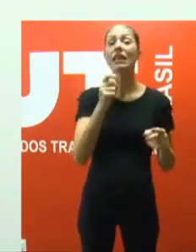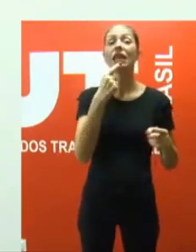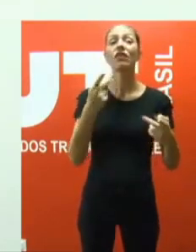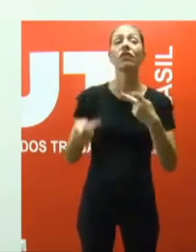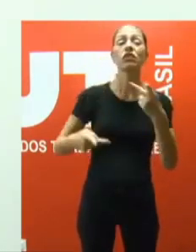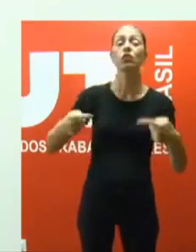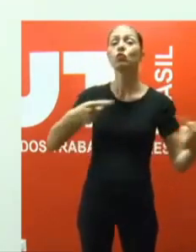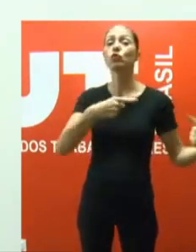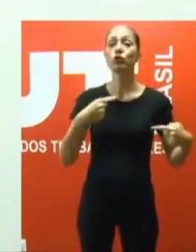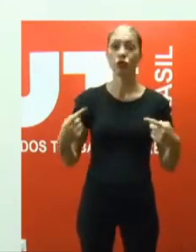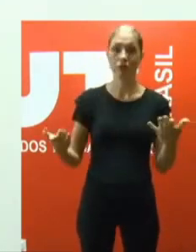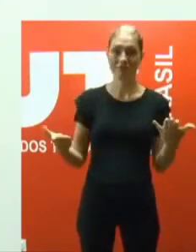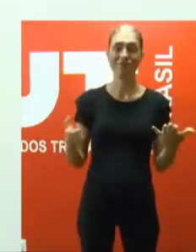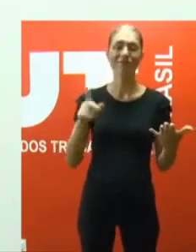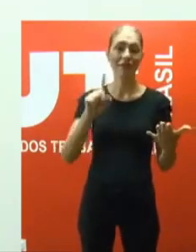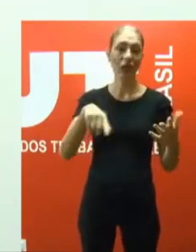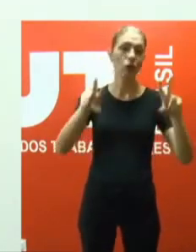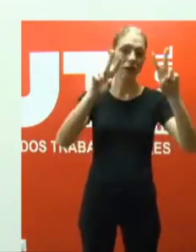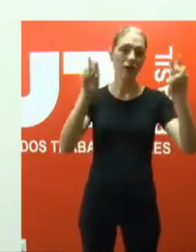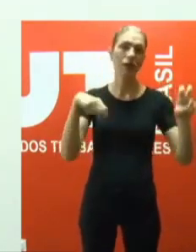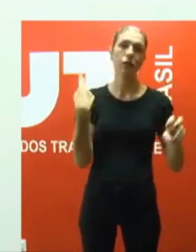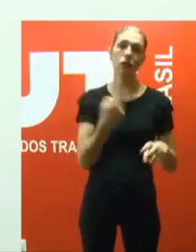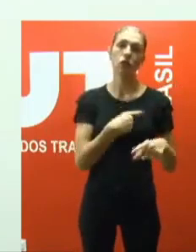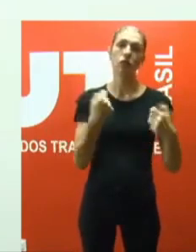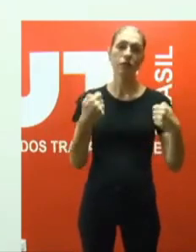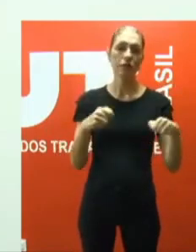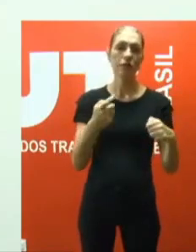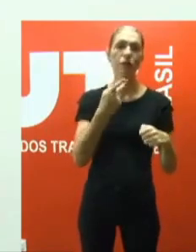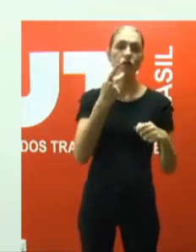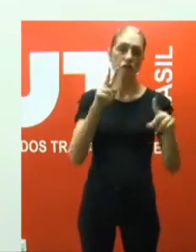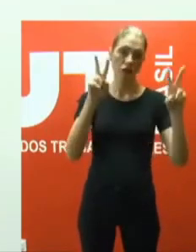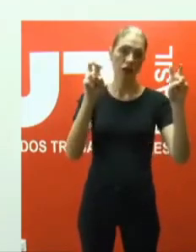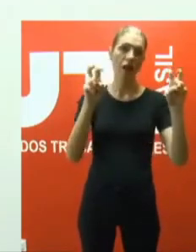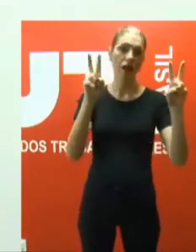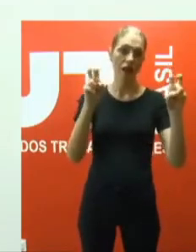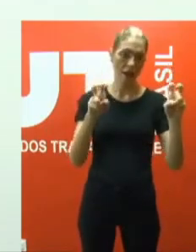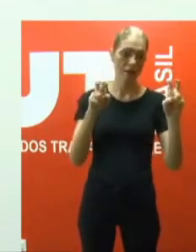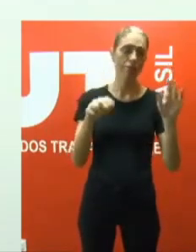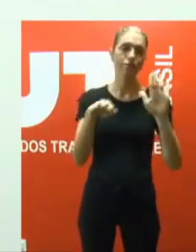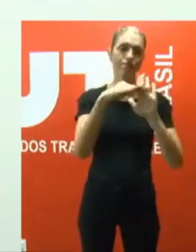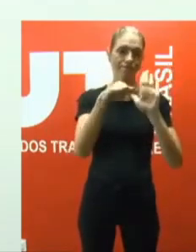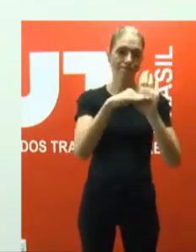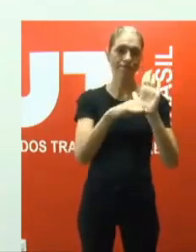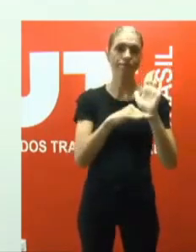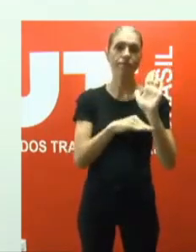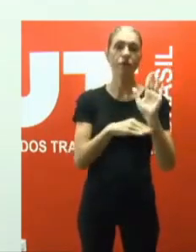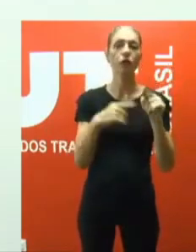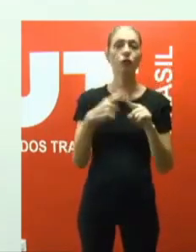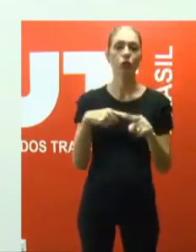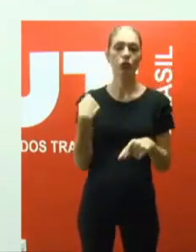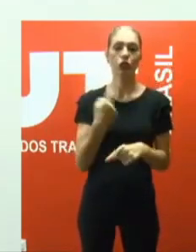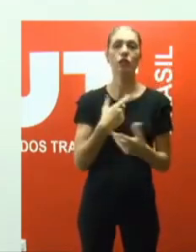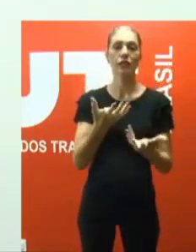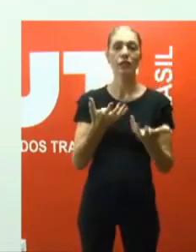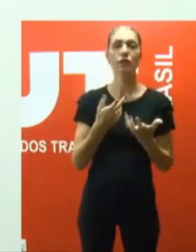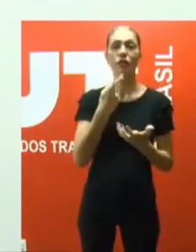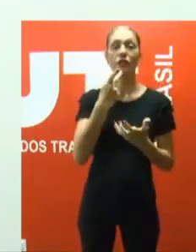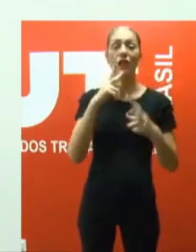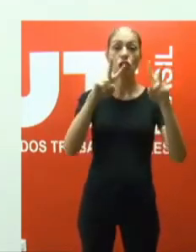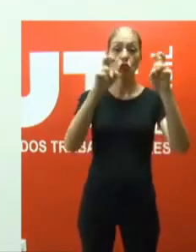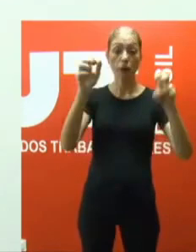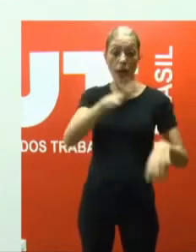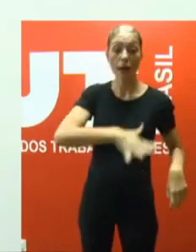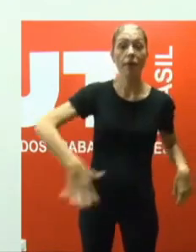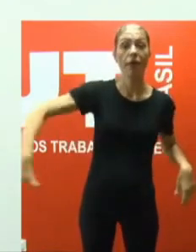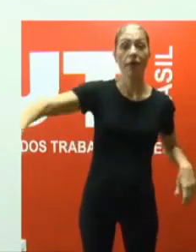Então, esse é um tema que nós vamos ter que colocar na ordem do dia, porque nós queremos discutir a questão ambiental